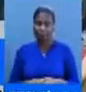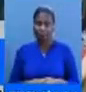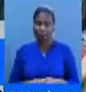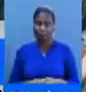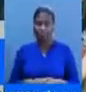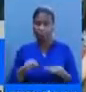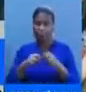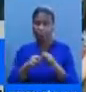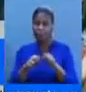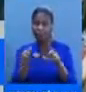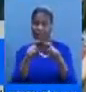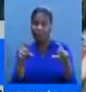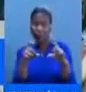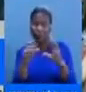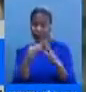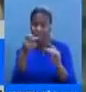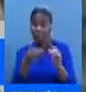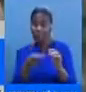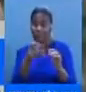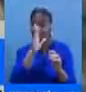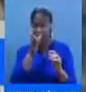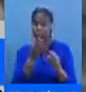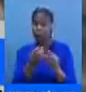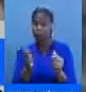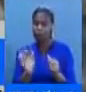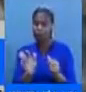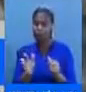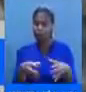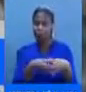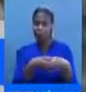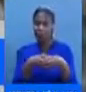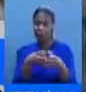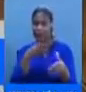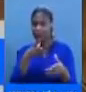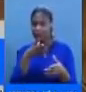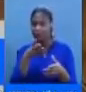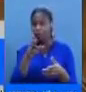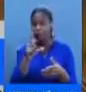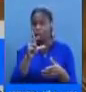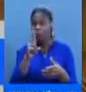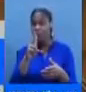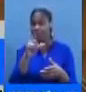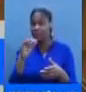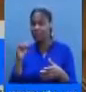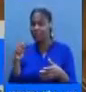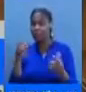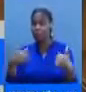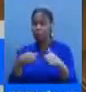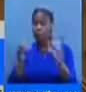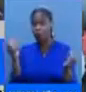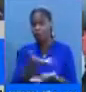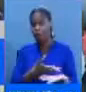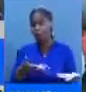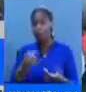Com o problema do cartão de residência praticamente resolvido, a comunidade manifestou ao Luís Correia Silva, durante o encontro do convívio,